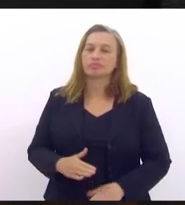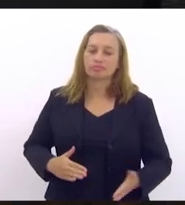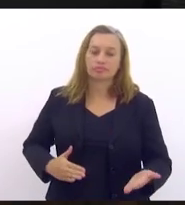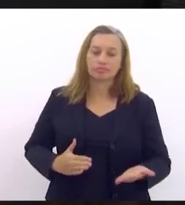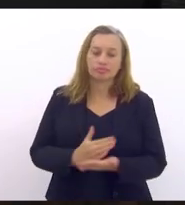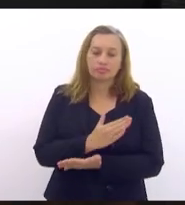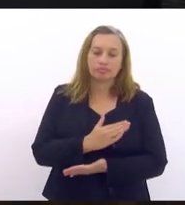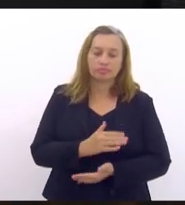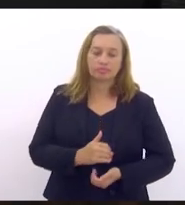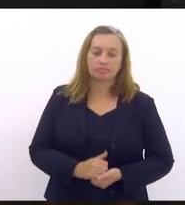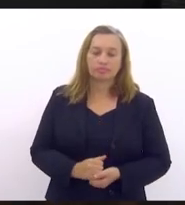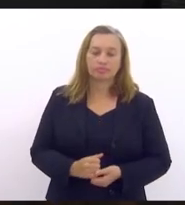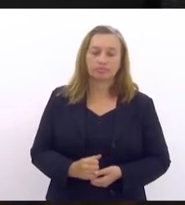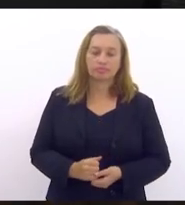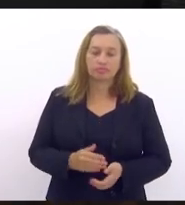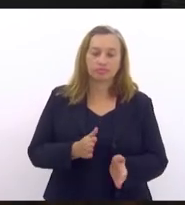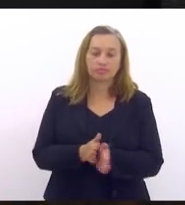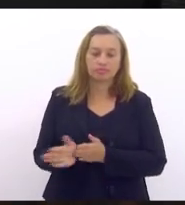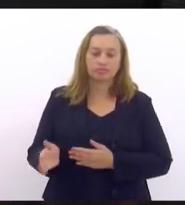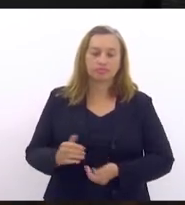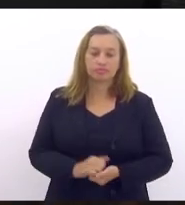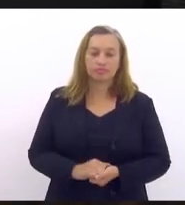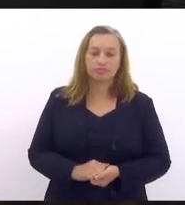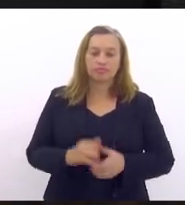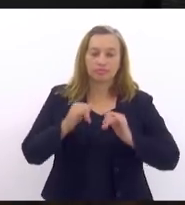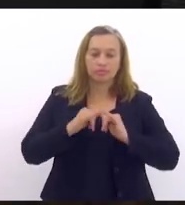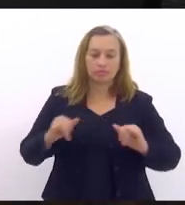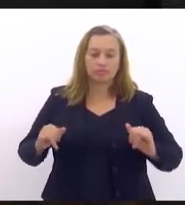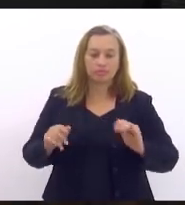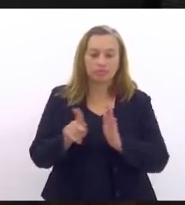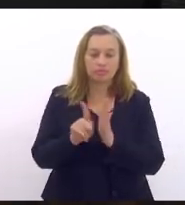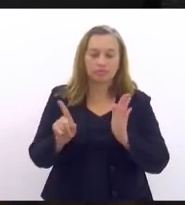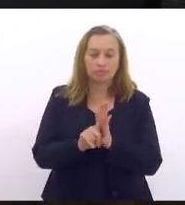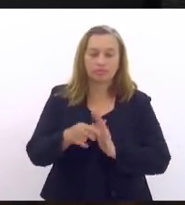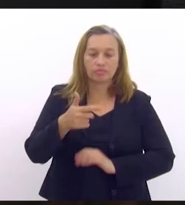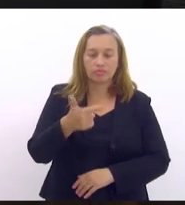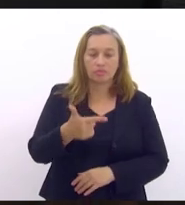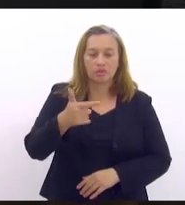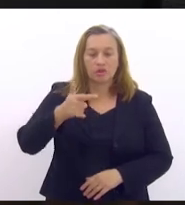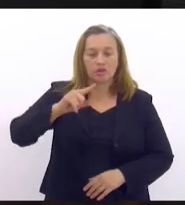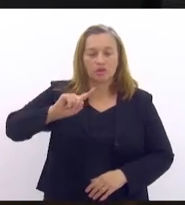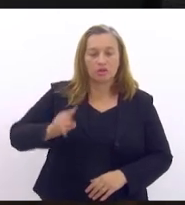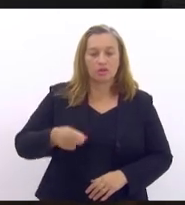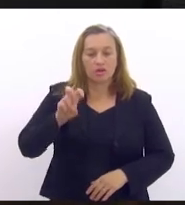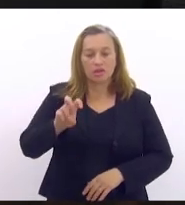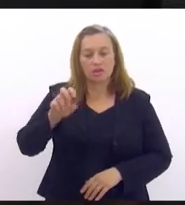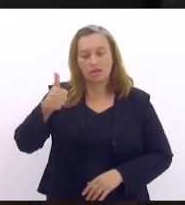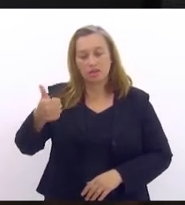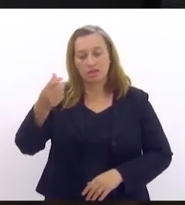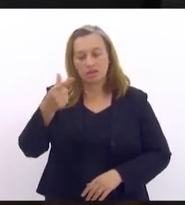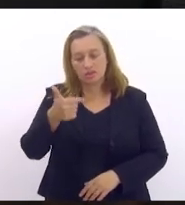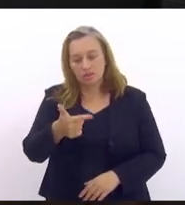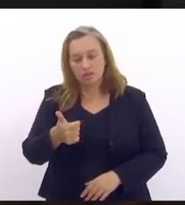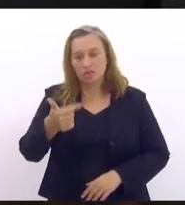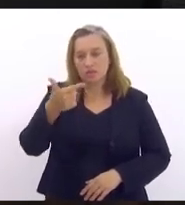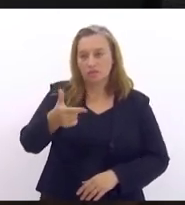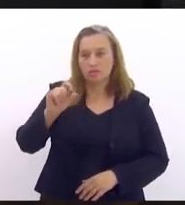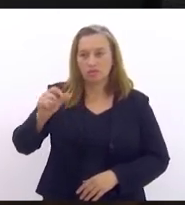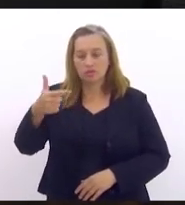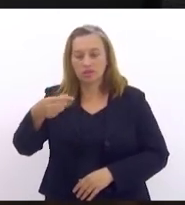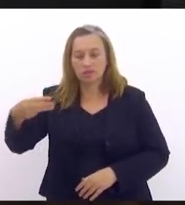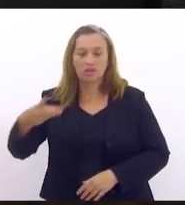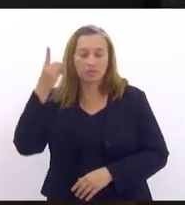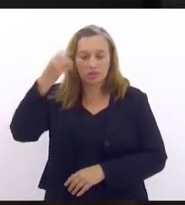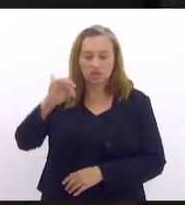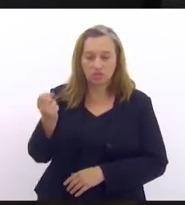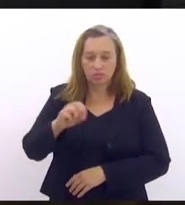estão. Aprovado, vai autógrafo. Anuncio o projeto de lei número 2512/2023, de autoria do deputado Chico